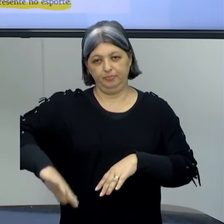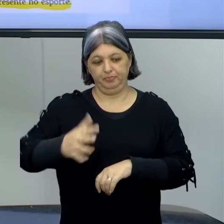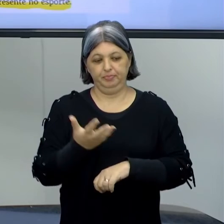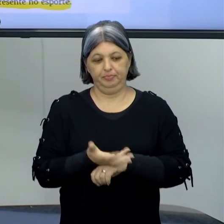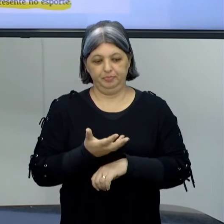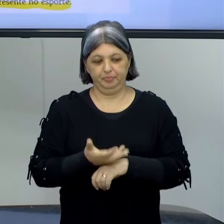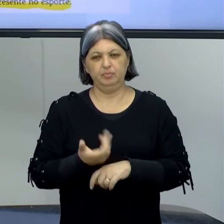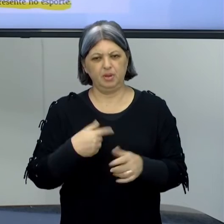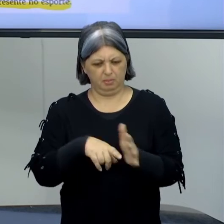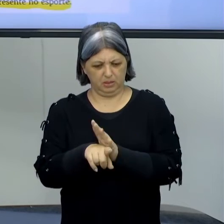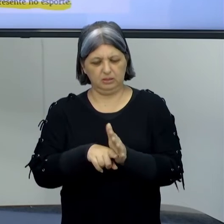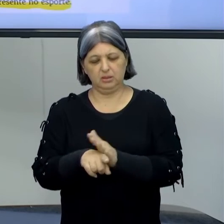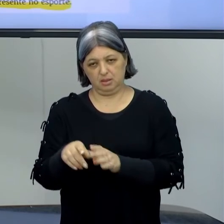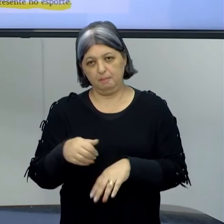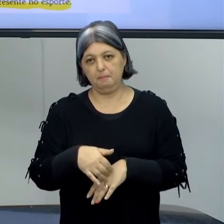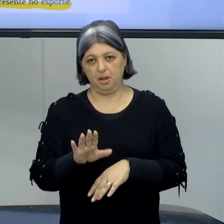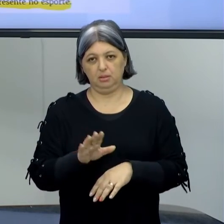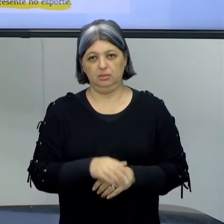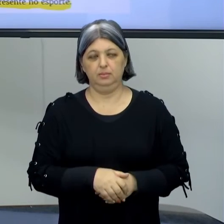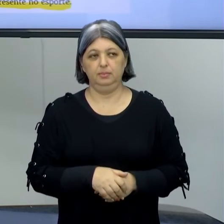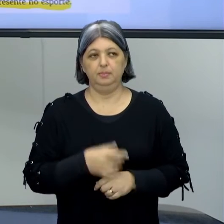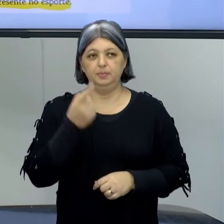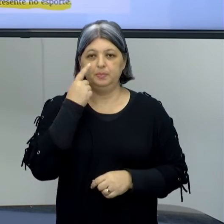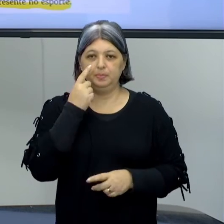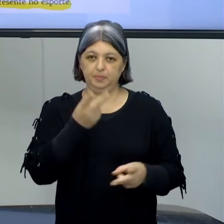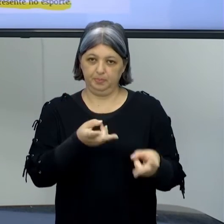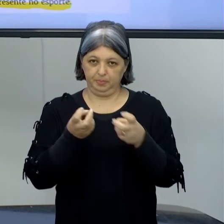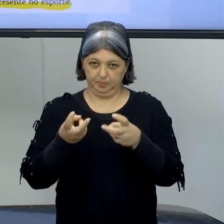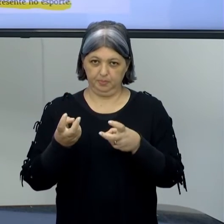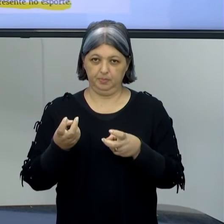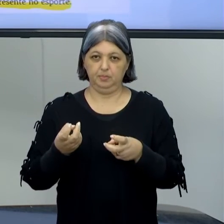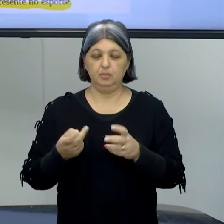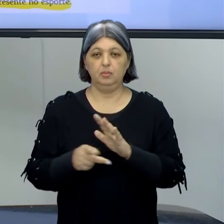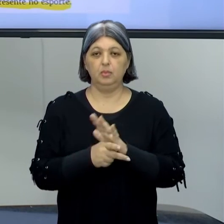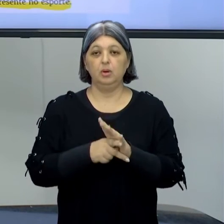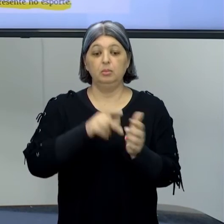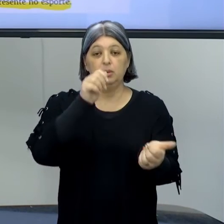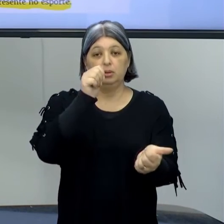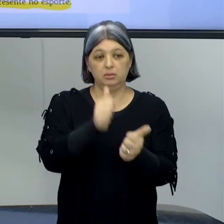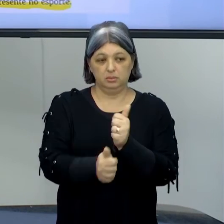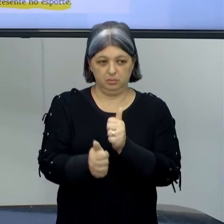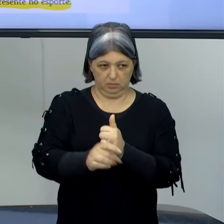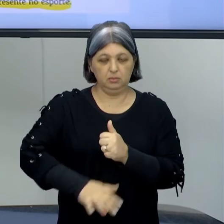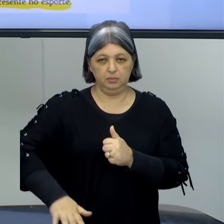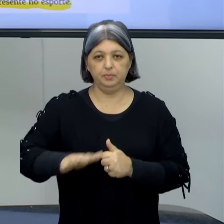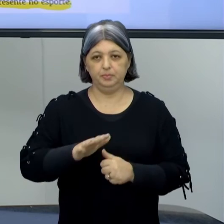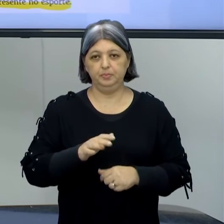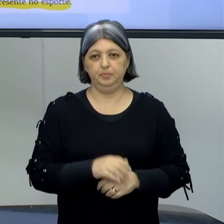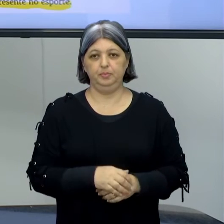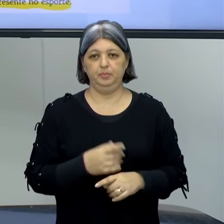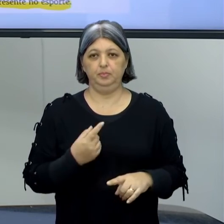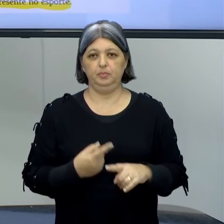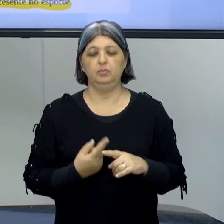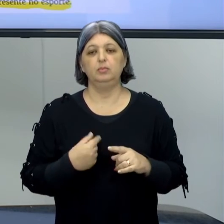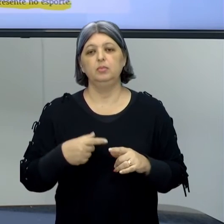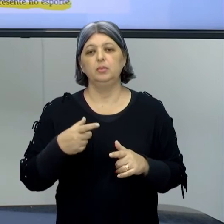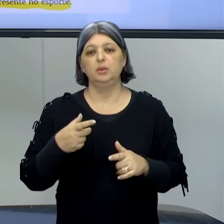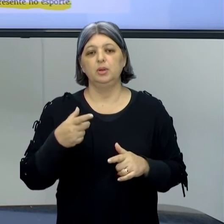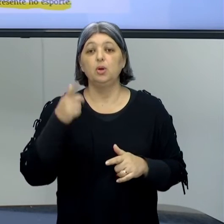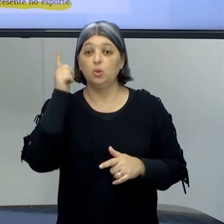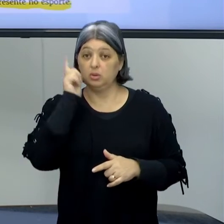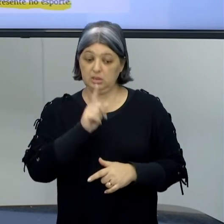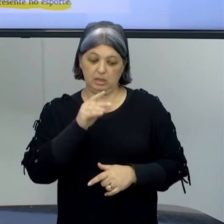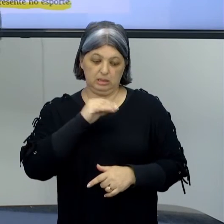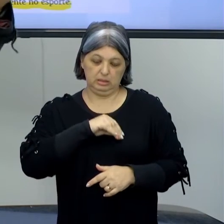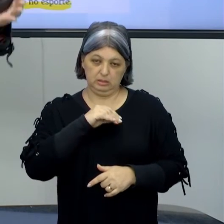vocês pesquisem mais sobre isso, mas vejam, os atletas brancos ainda ganham mais, né, em relação